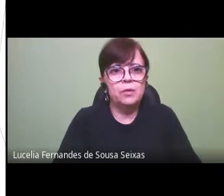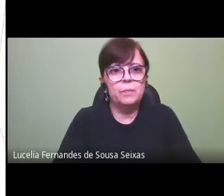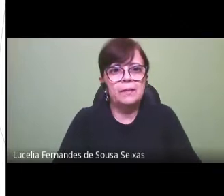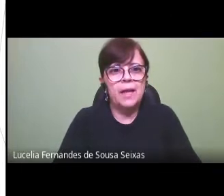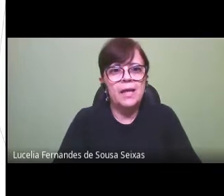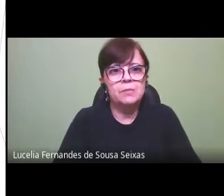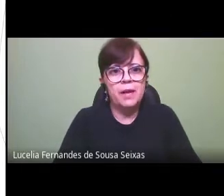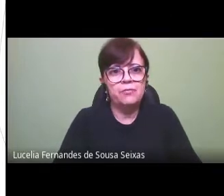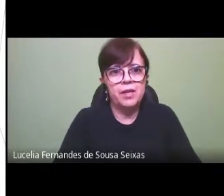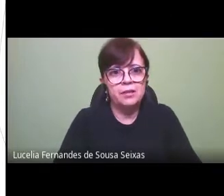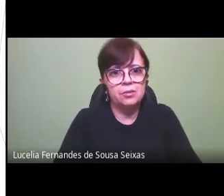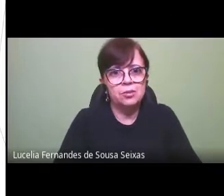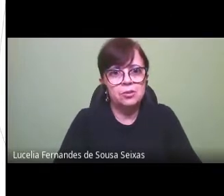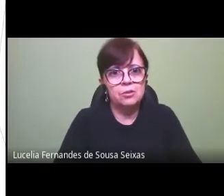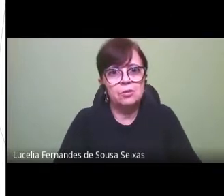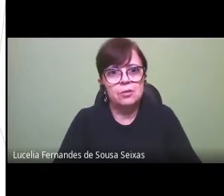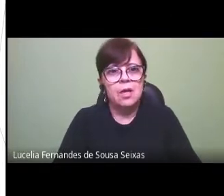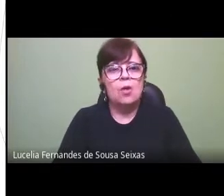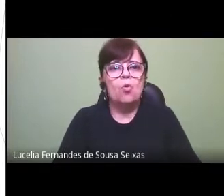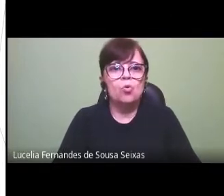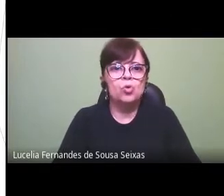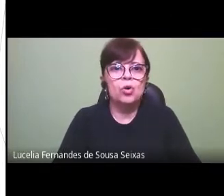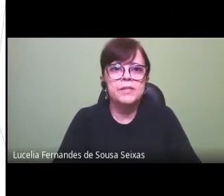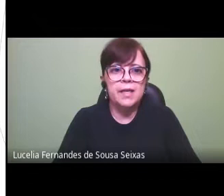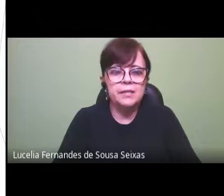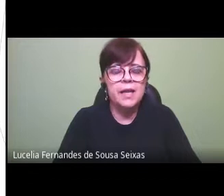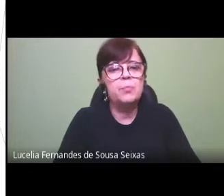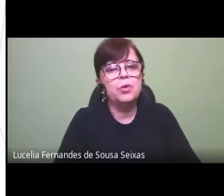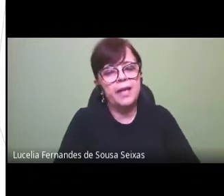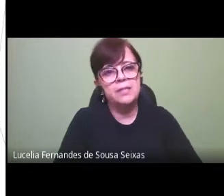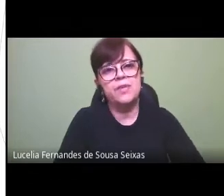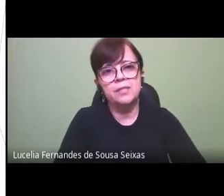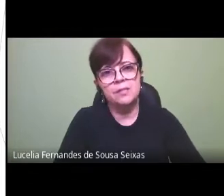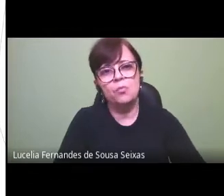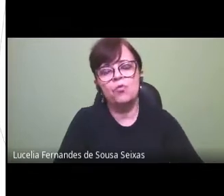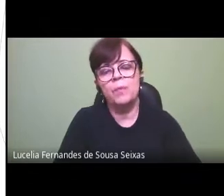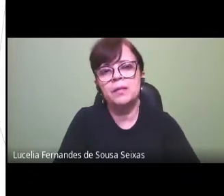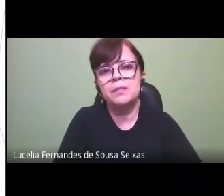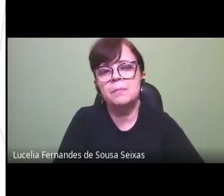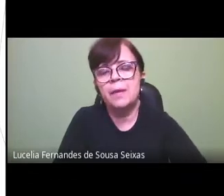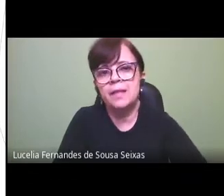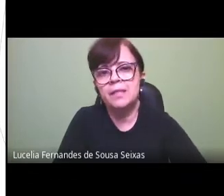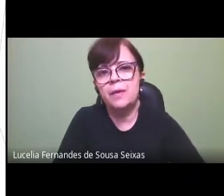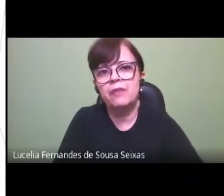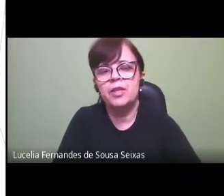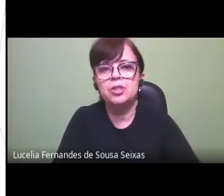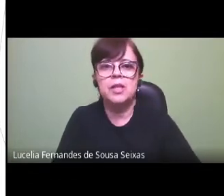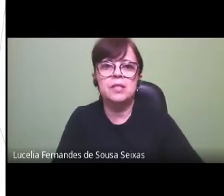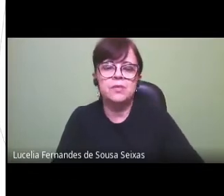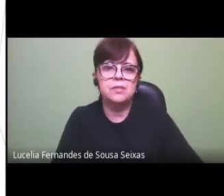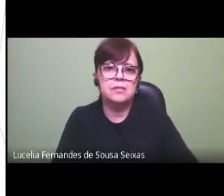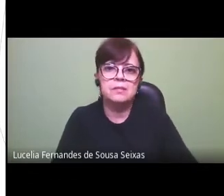Três movimentos. Para trás, para frente. Um, dois, três. Por três vezes. Movimenta-se para trás e